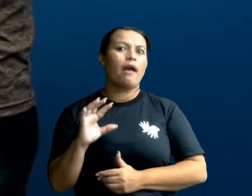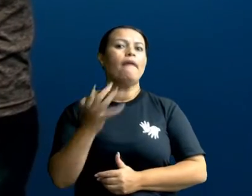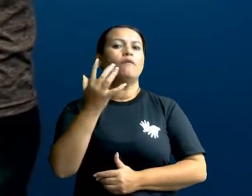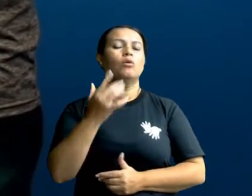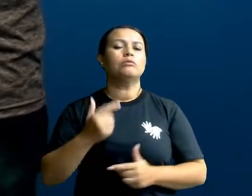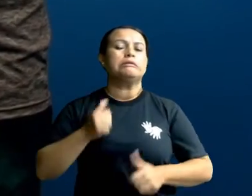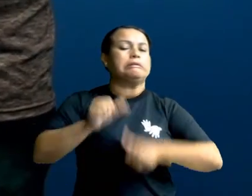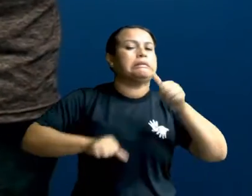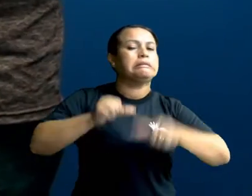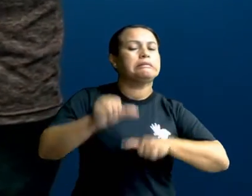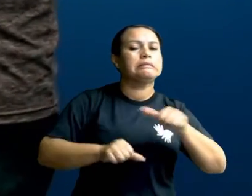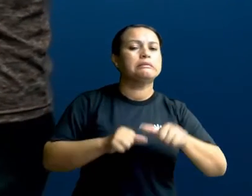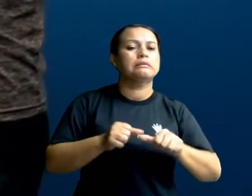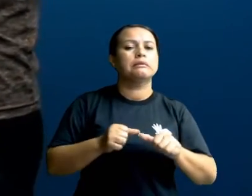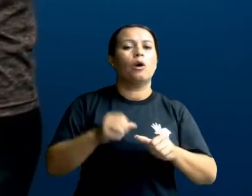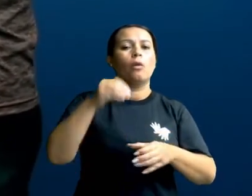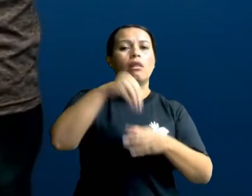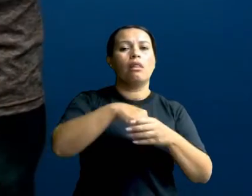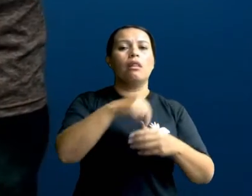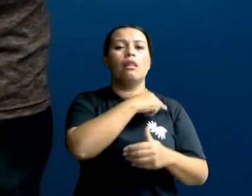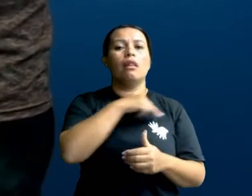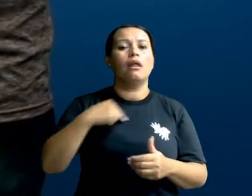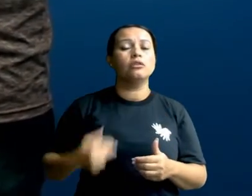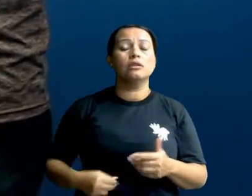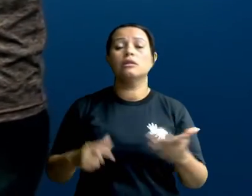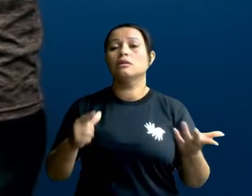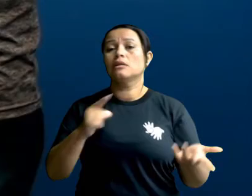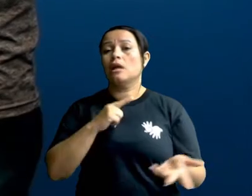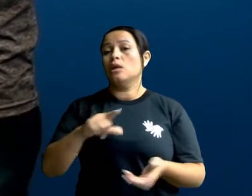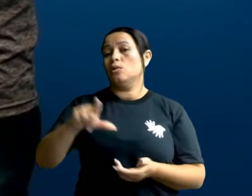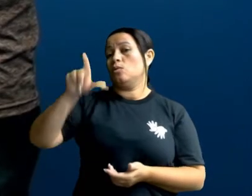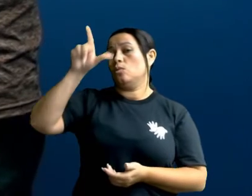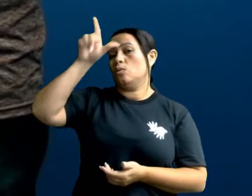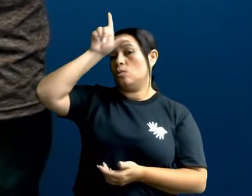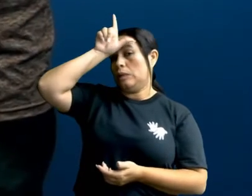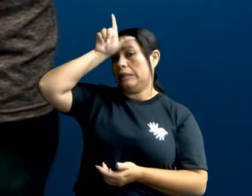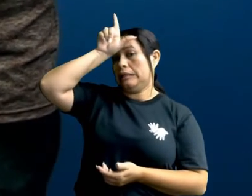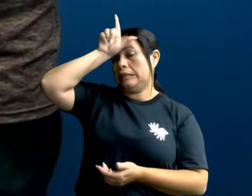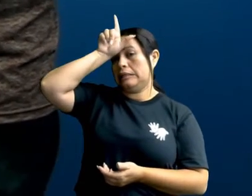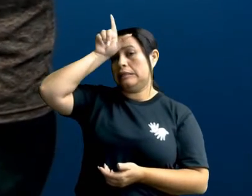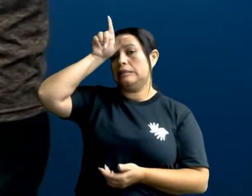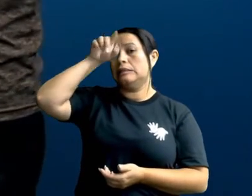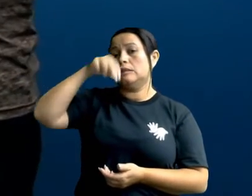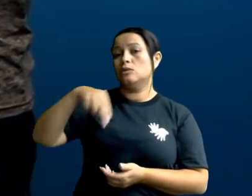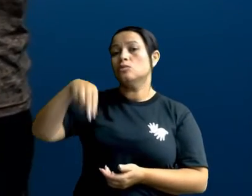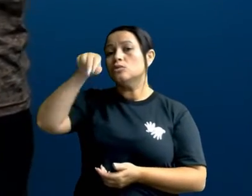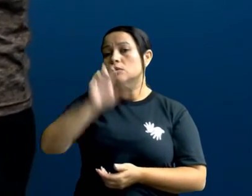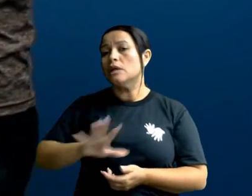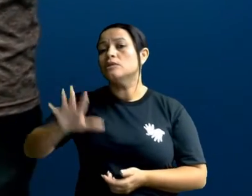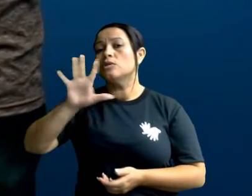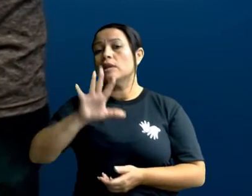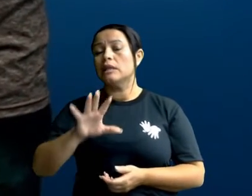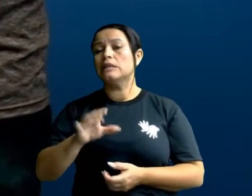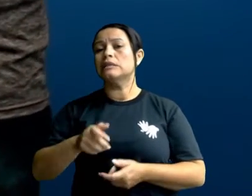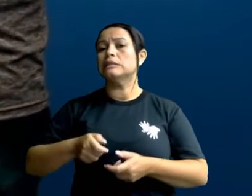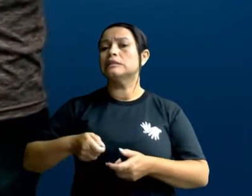regime. Aí, como eu falei, né? O líder da resistência dos nacionalistas, ele foi,